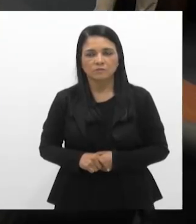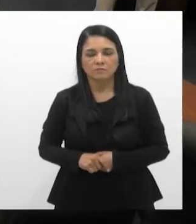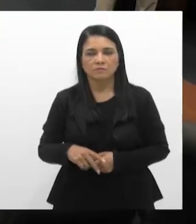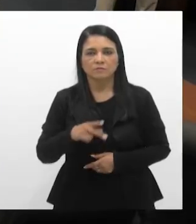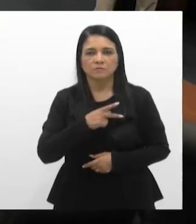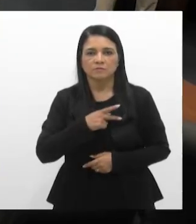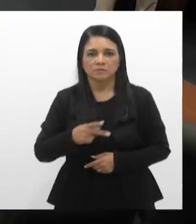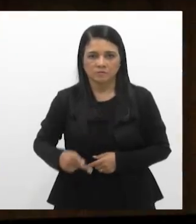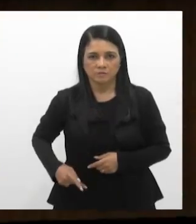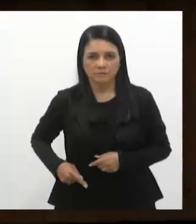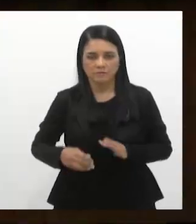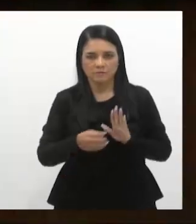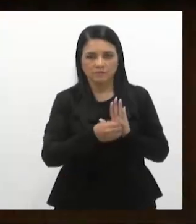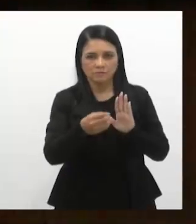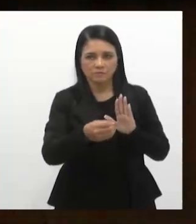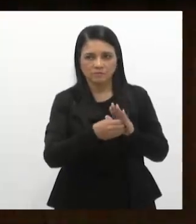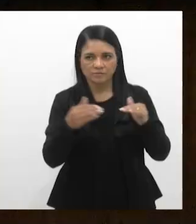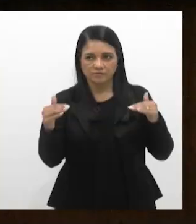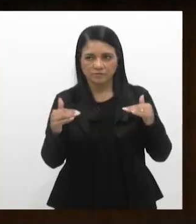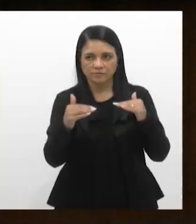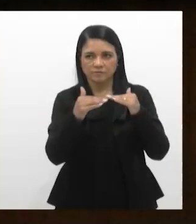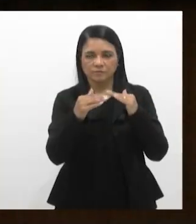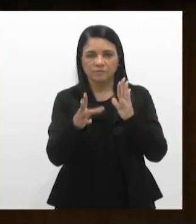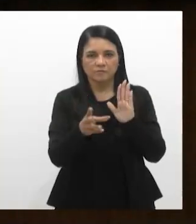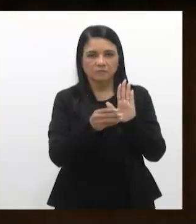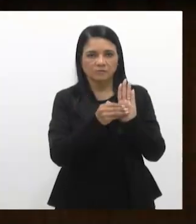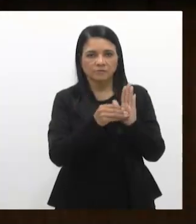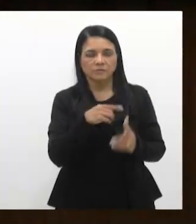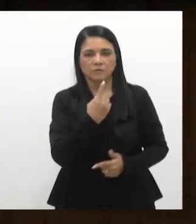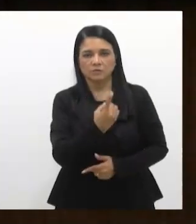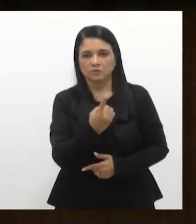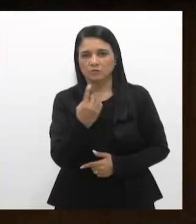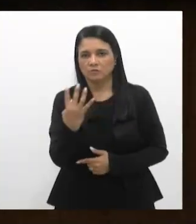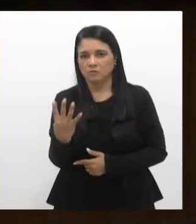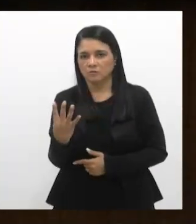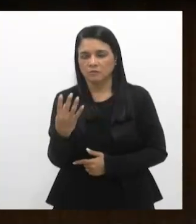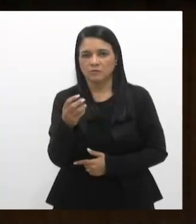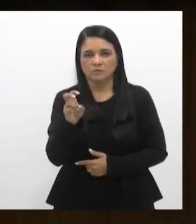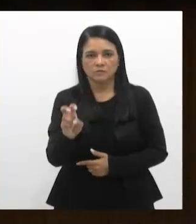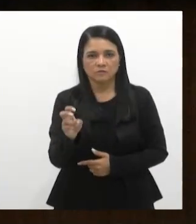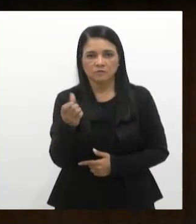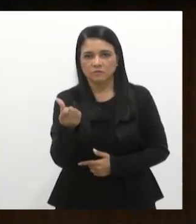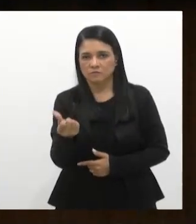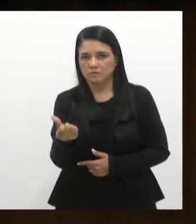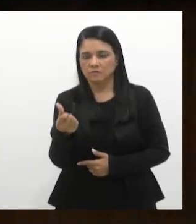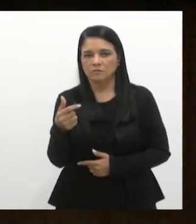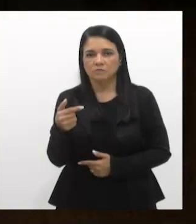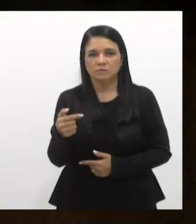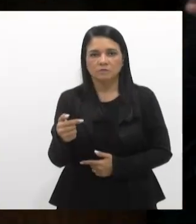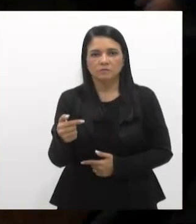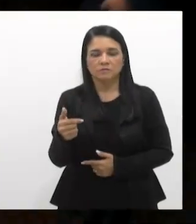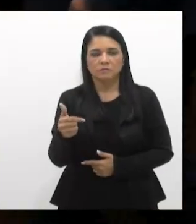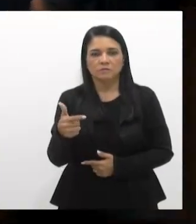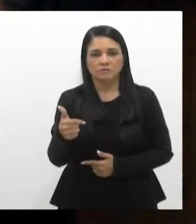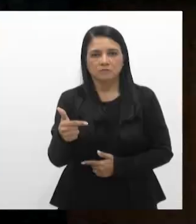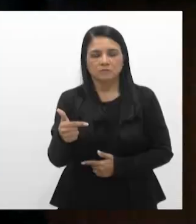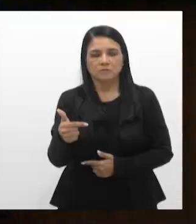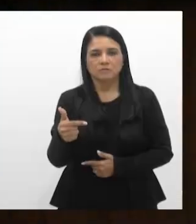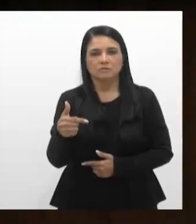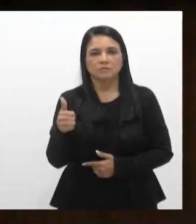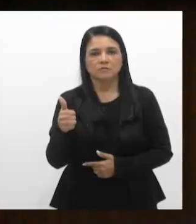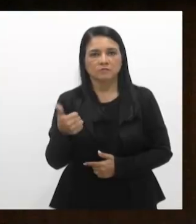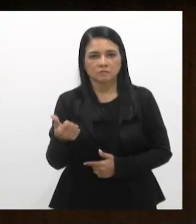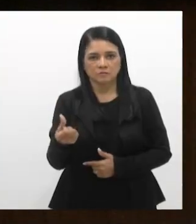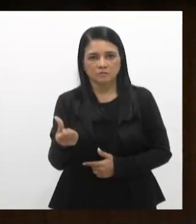Presidente, o parecer é favorável às emendas número 1, 4, 5, 6, 7, 8, 12, 13 e 16. Favorável